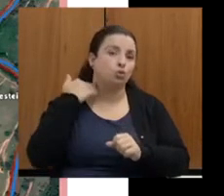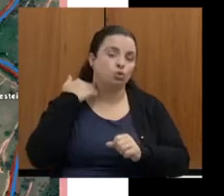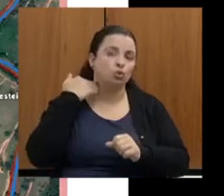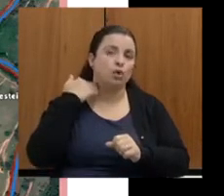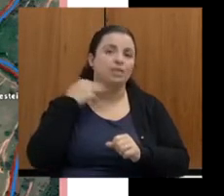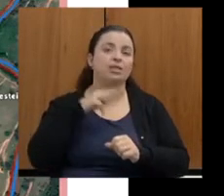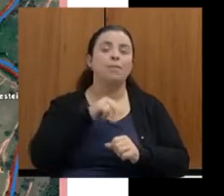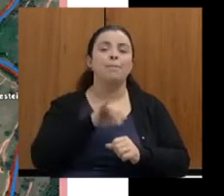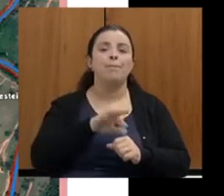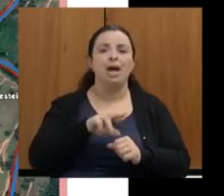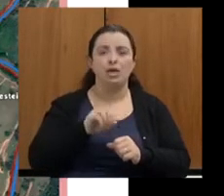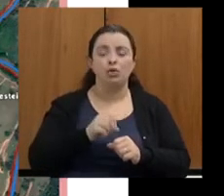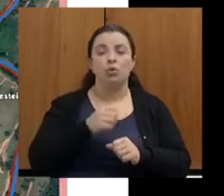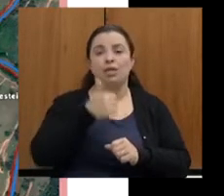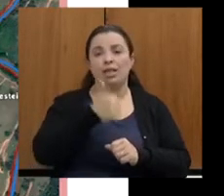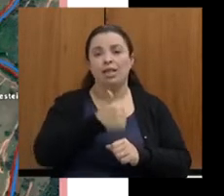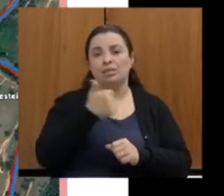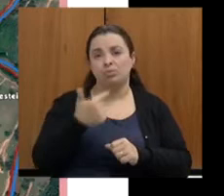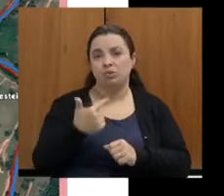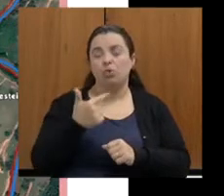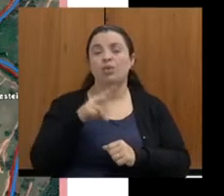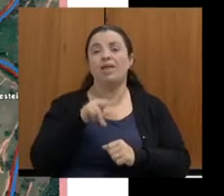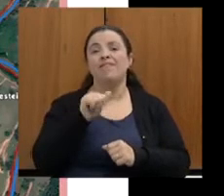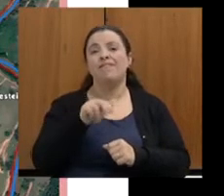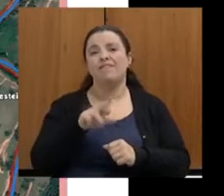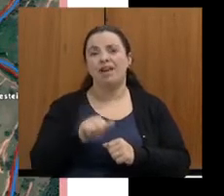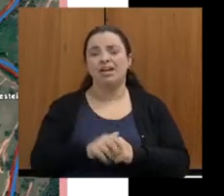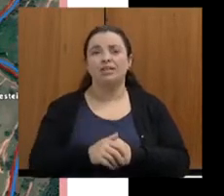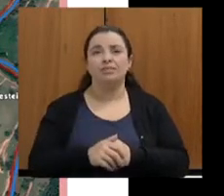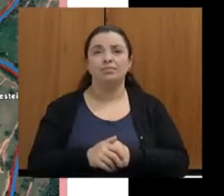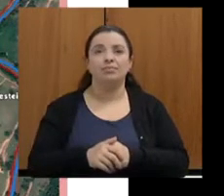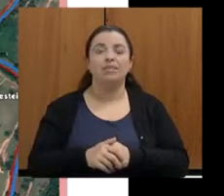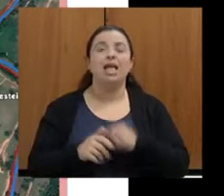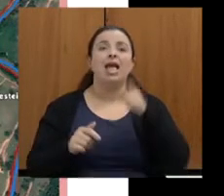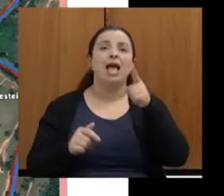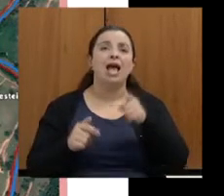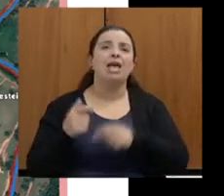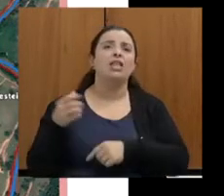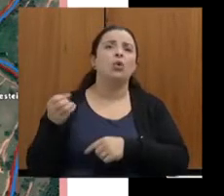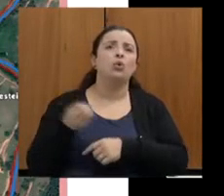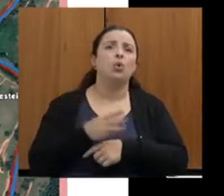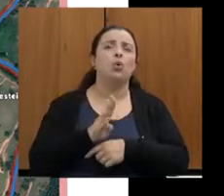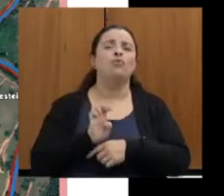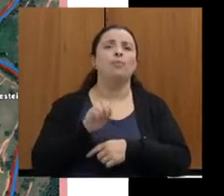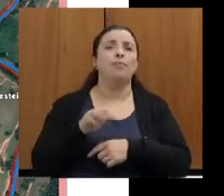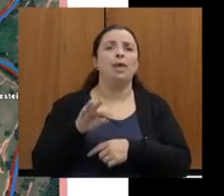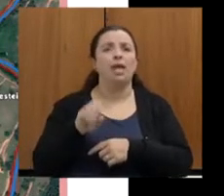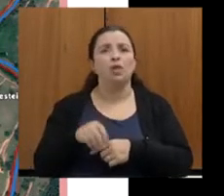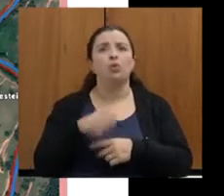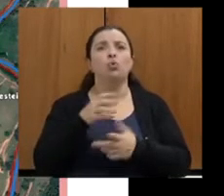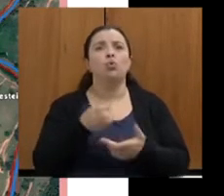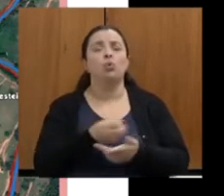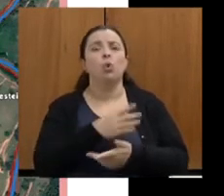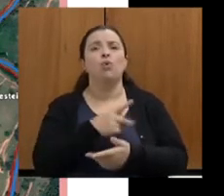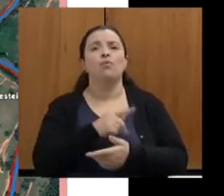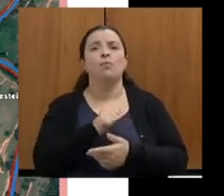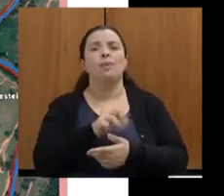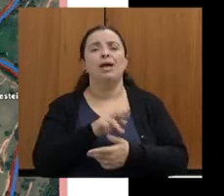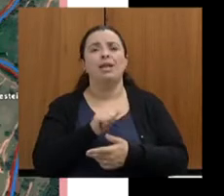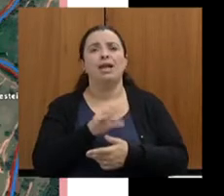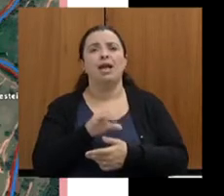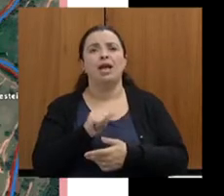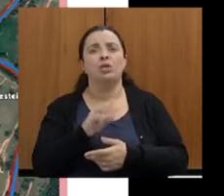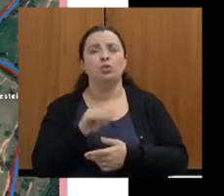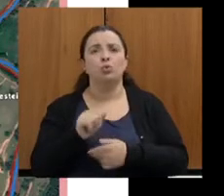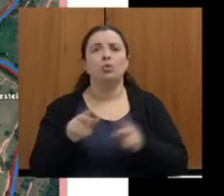É E aí você já estão vendo 2019 novo Bento né as obras já mais avançadas novo para cá tu também Gesteira